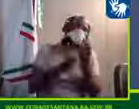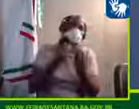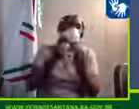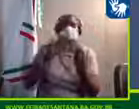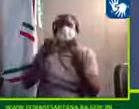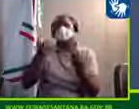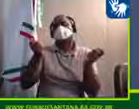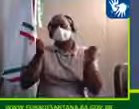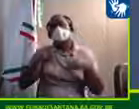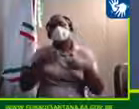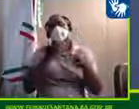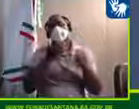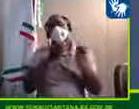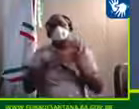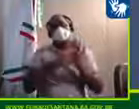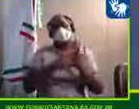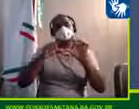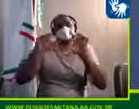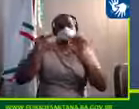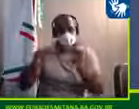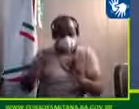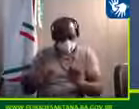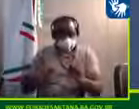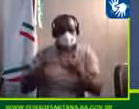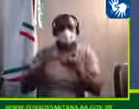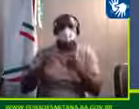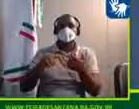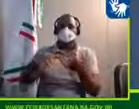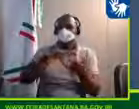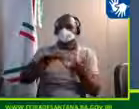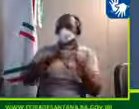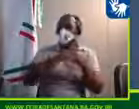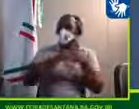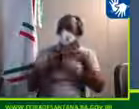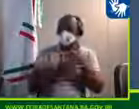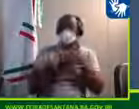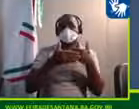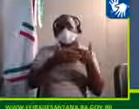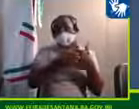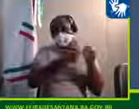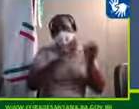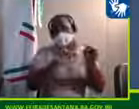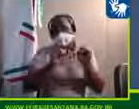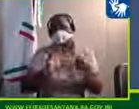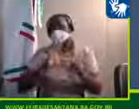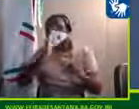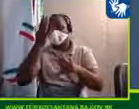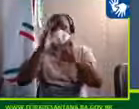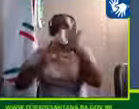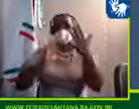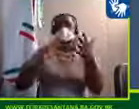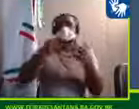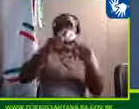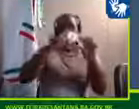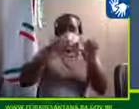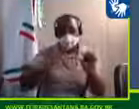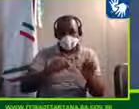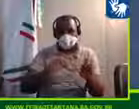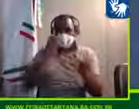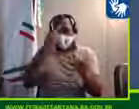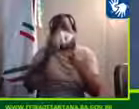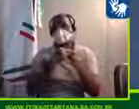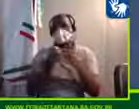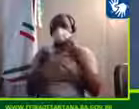podemos para manter os níveis mais baixos, tanto de casos quanto possível, quanto também os níveis mais baixos de